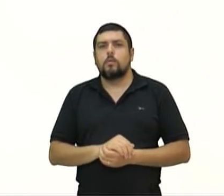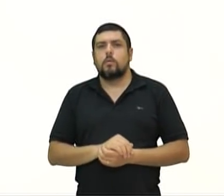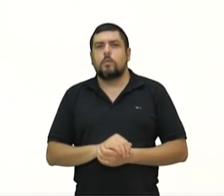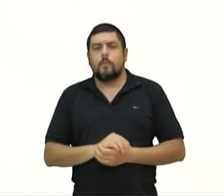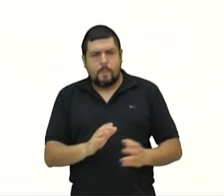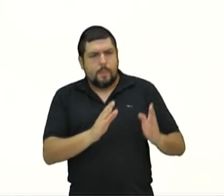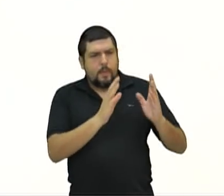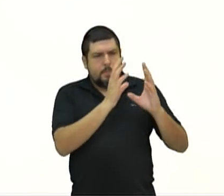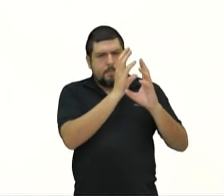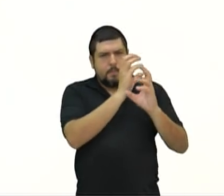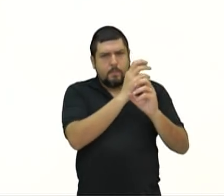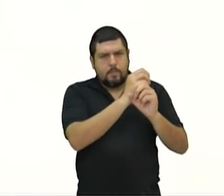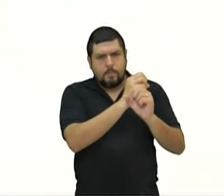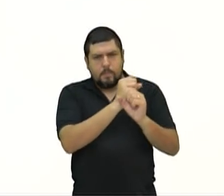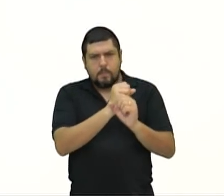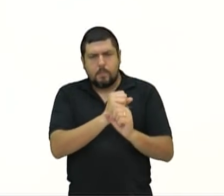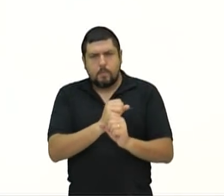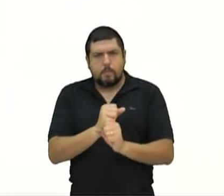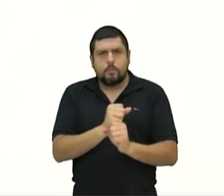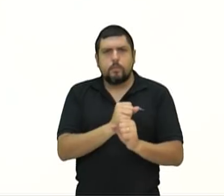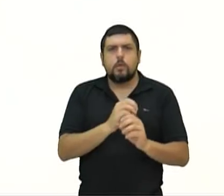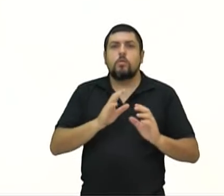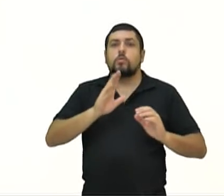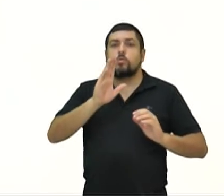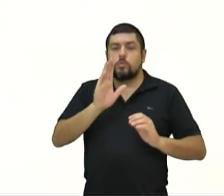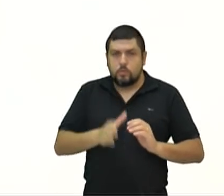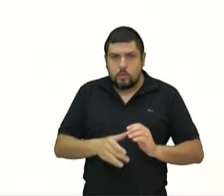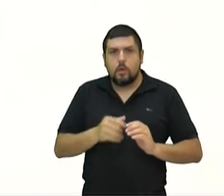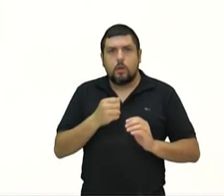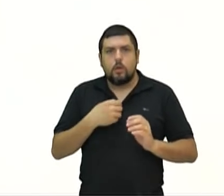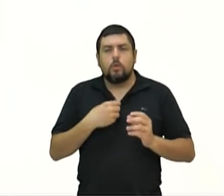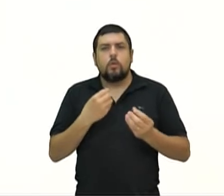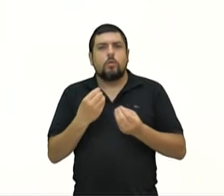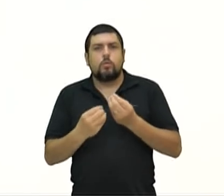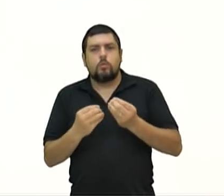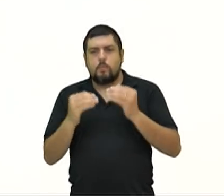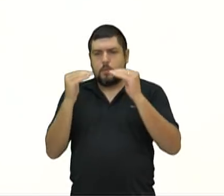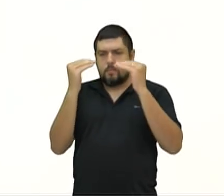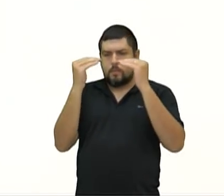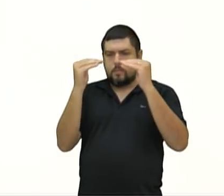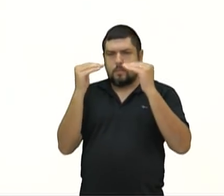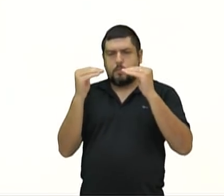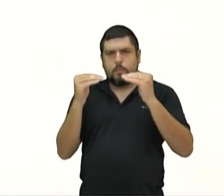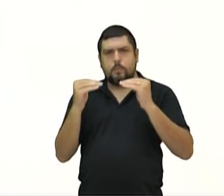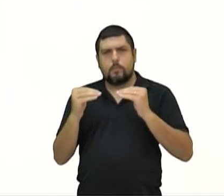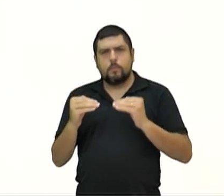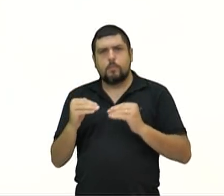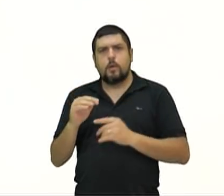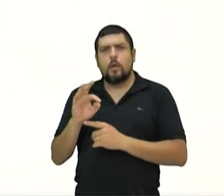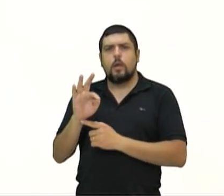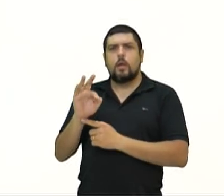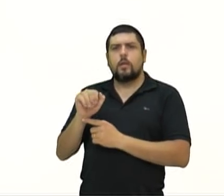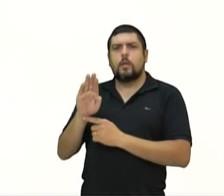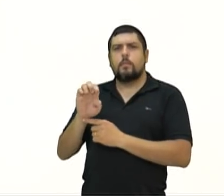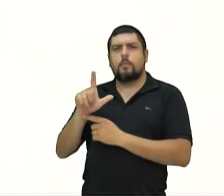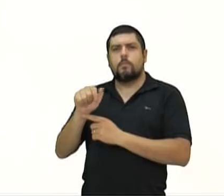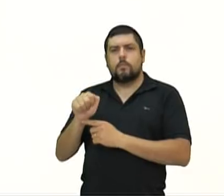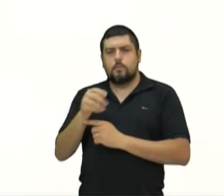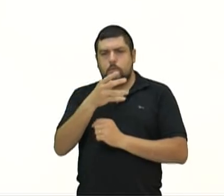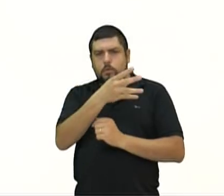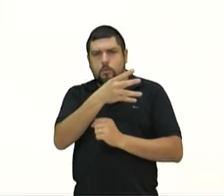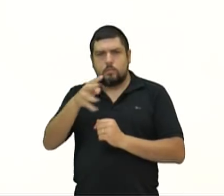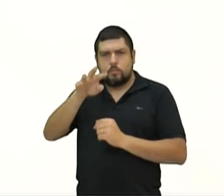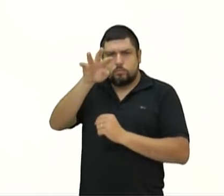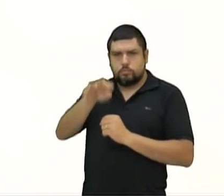nós construímos de forma conveniente a tabela. O que é essa conveniência? Foi aqueles valores que eu escolhi aqui no